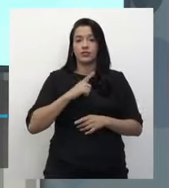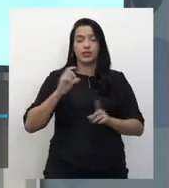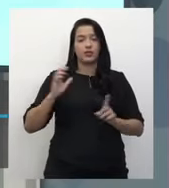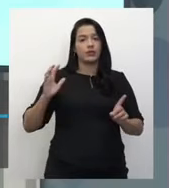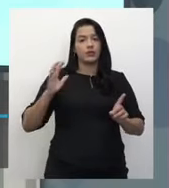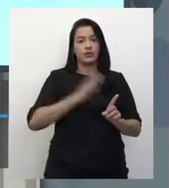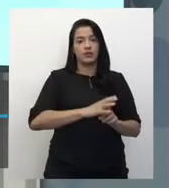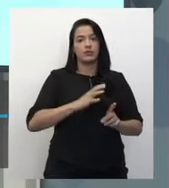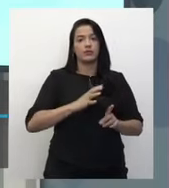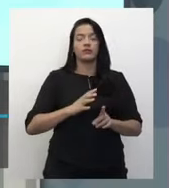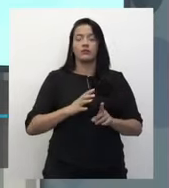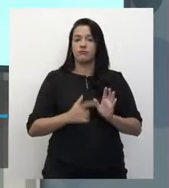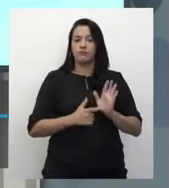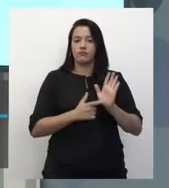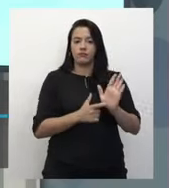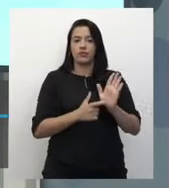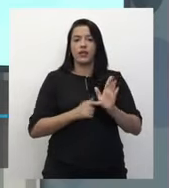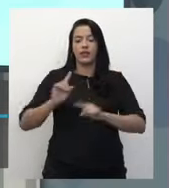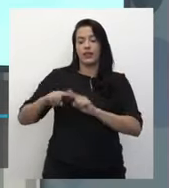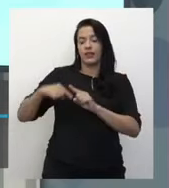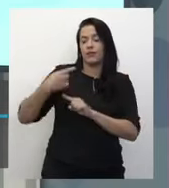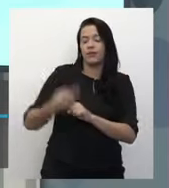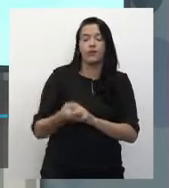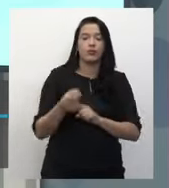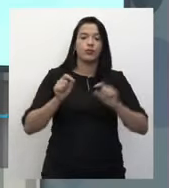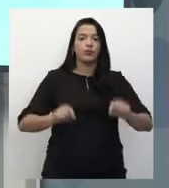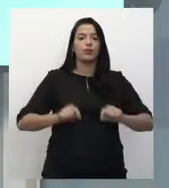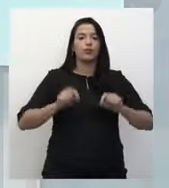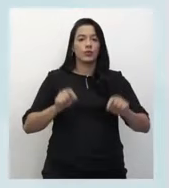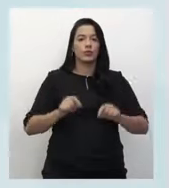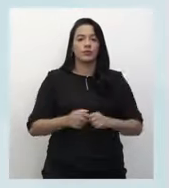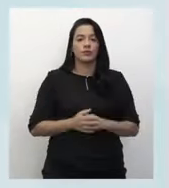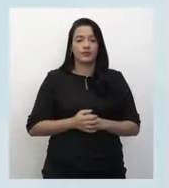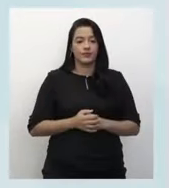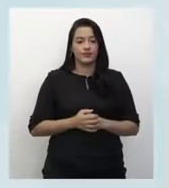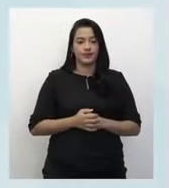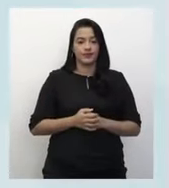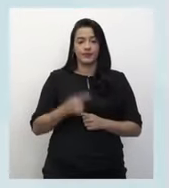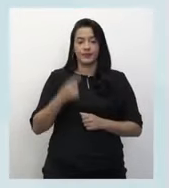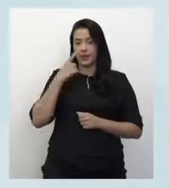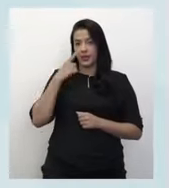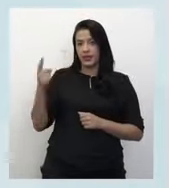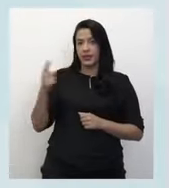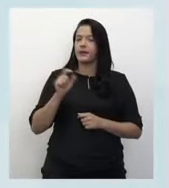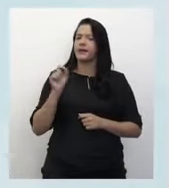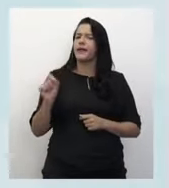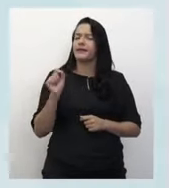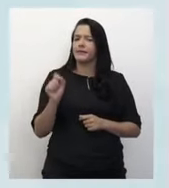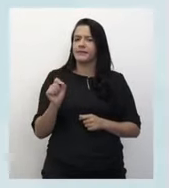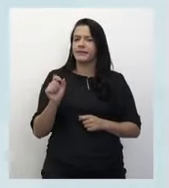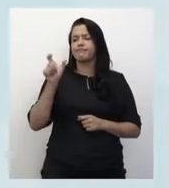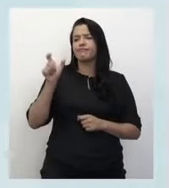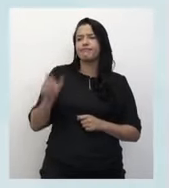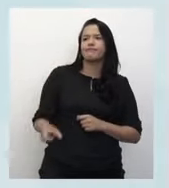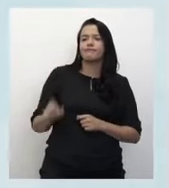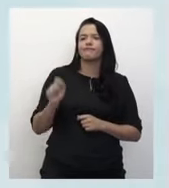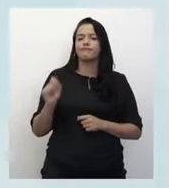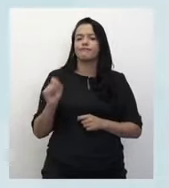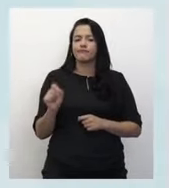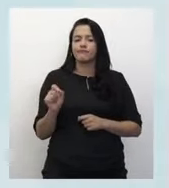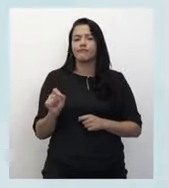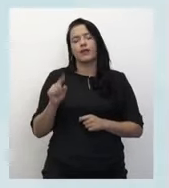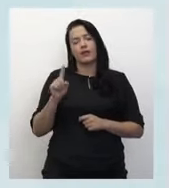esse depois de quê? Né? Então vamos aí. Ó, quem ou que, né? A vida. Então o